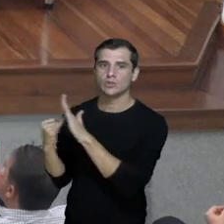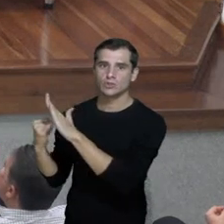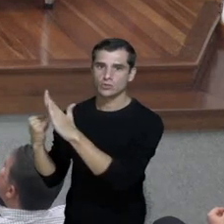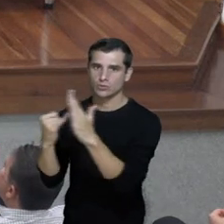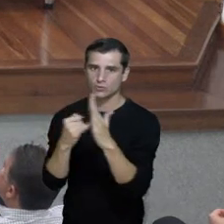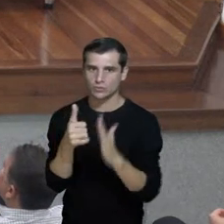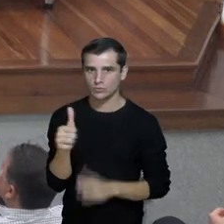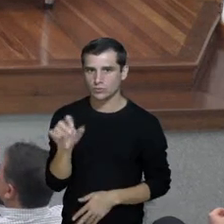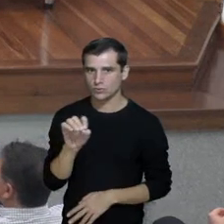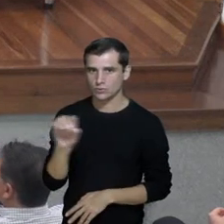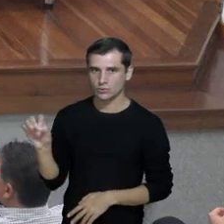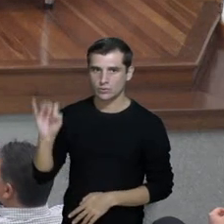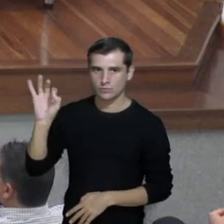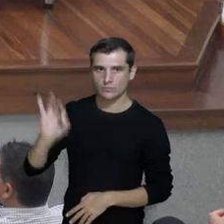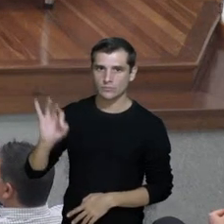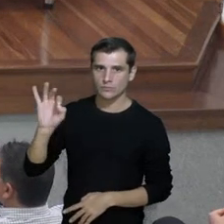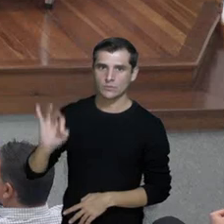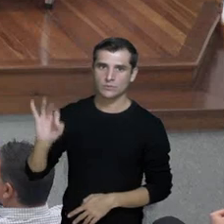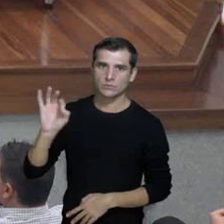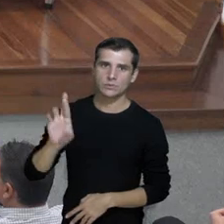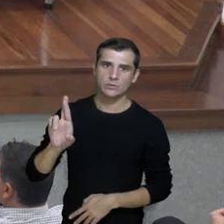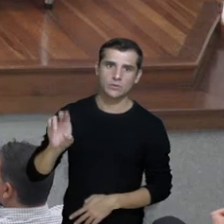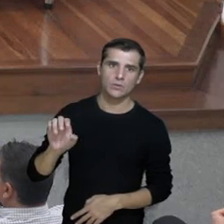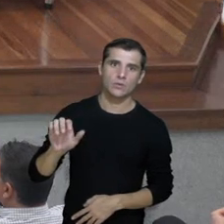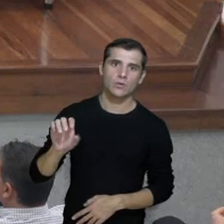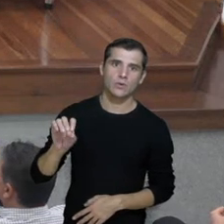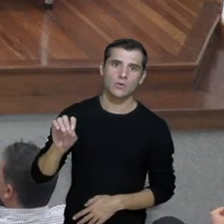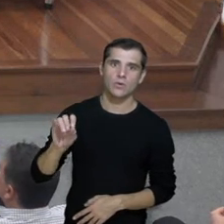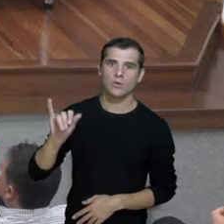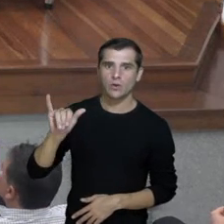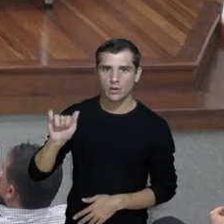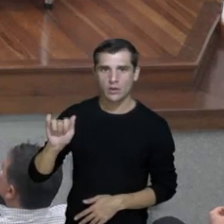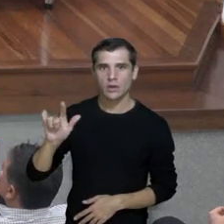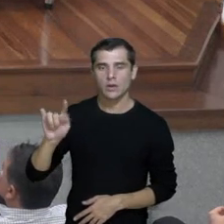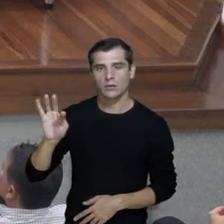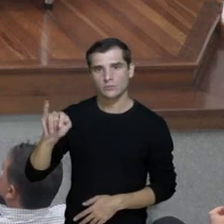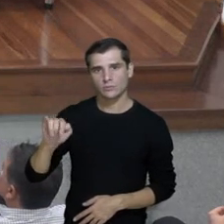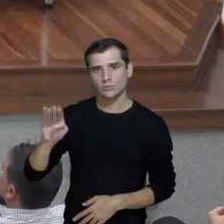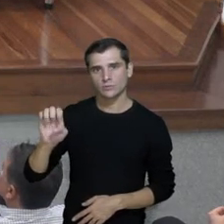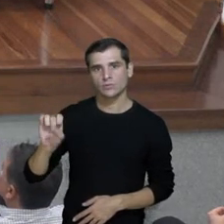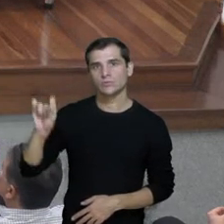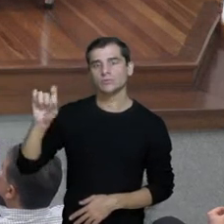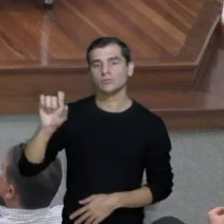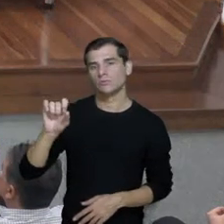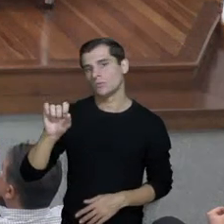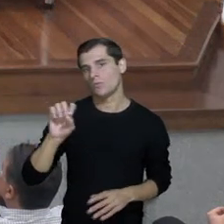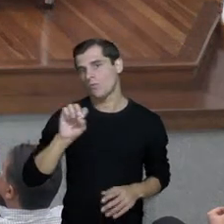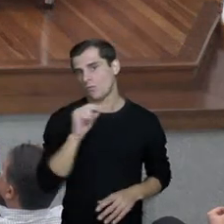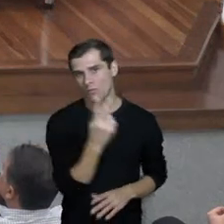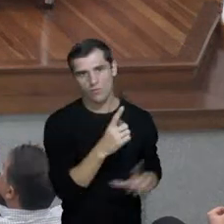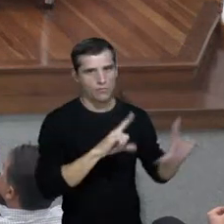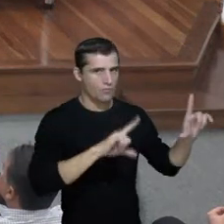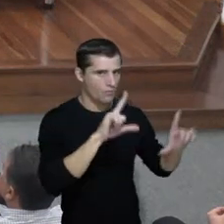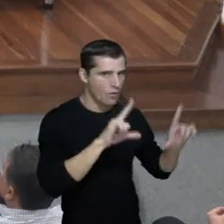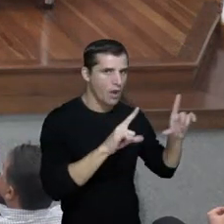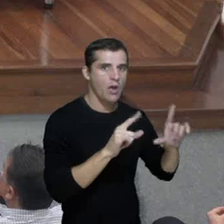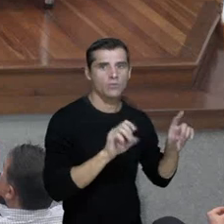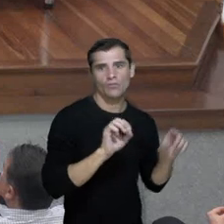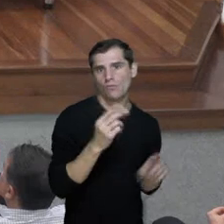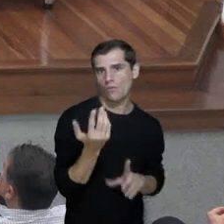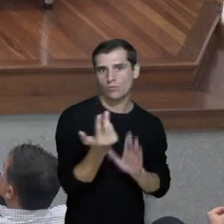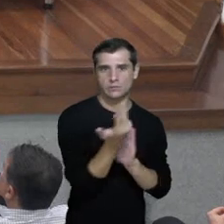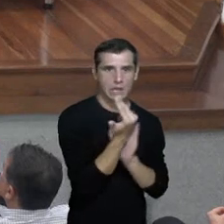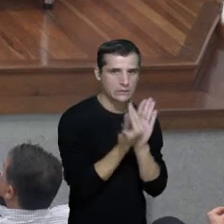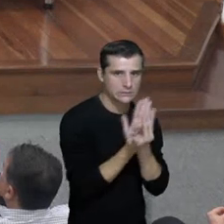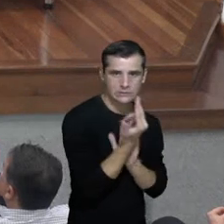do dos royals ou doando quadros e doando a minha arte e o meu tempo e aí eu